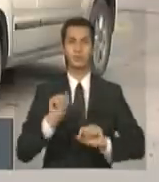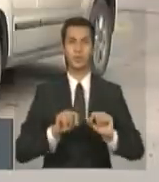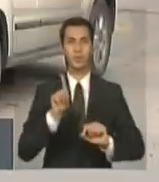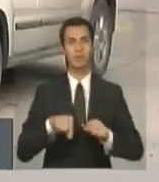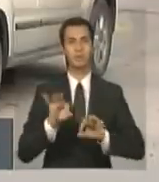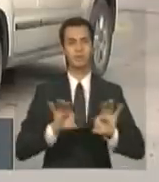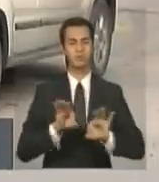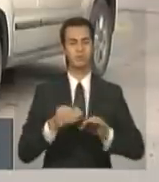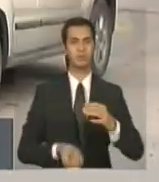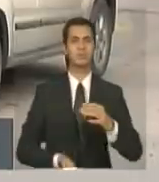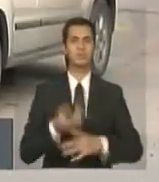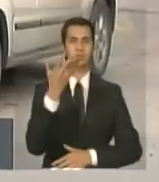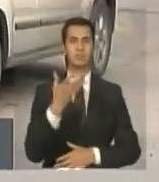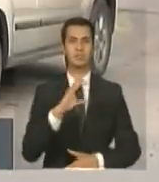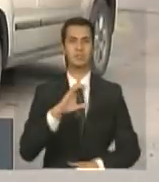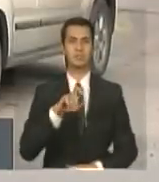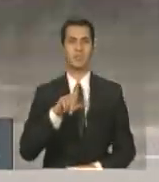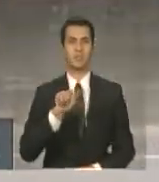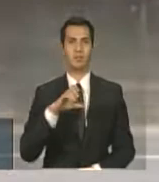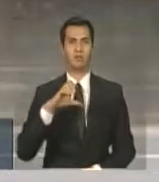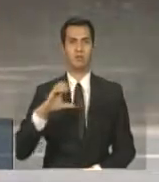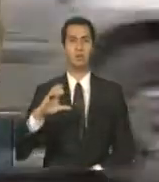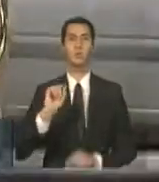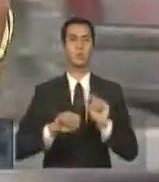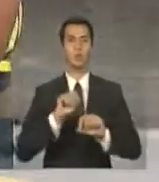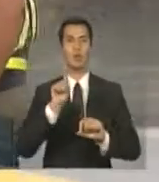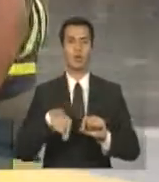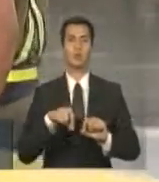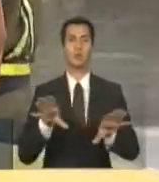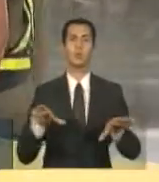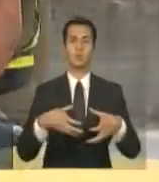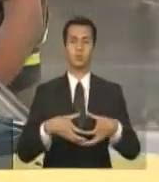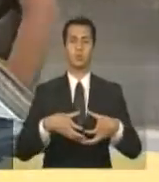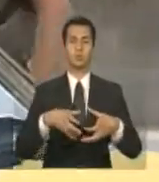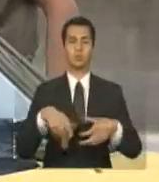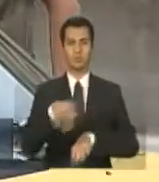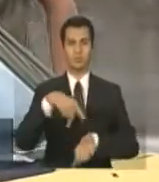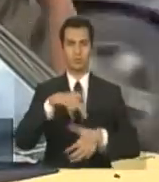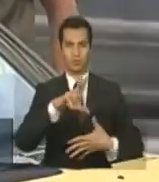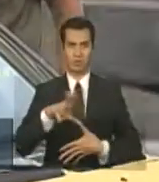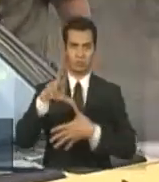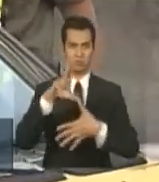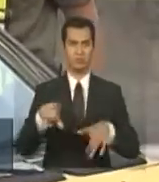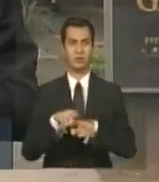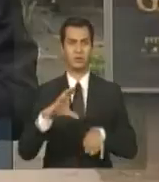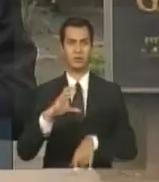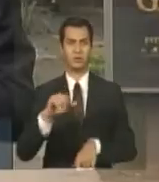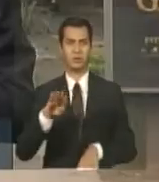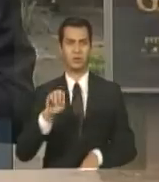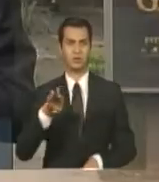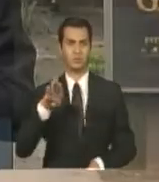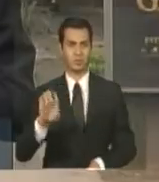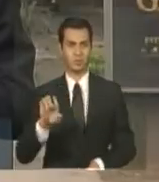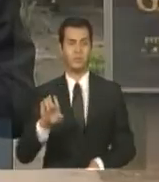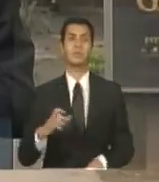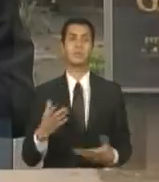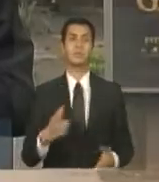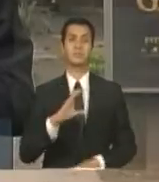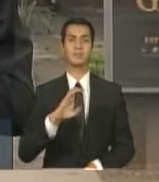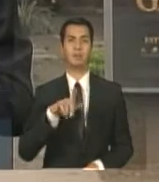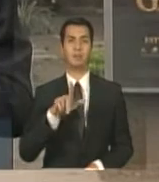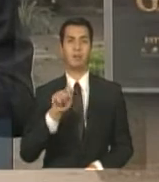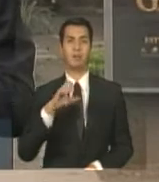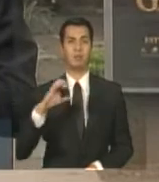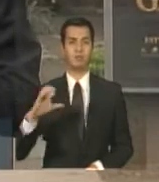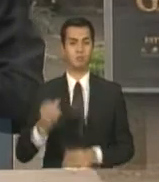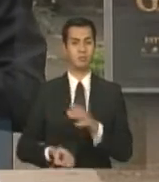de criação da CELAC, que é a Comunidade dos Estados Latino-Americanos e caribenhos. A CELAC teve origem